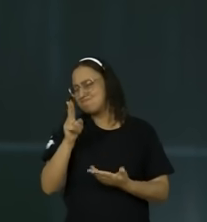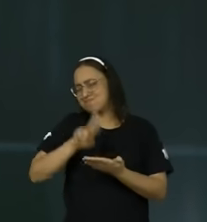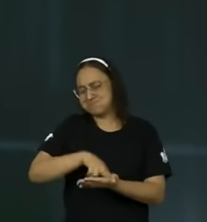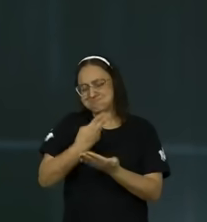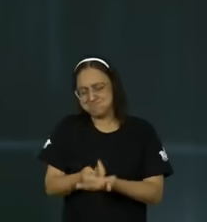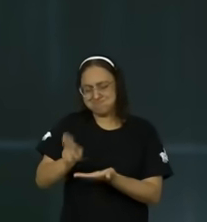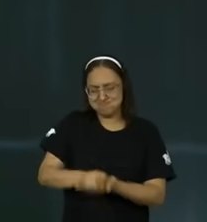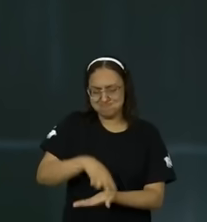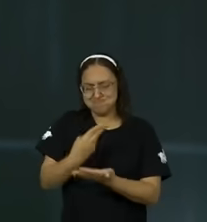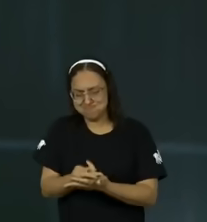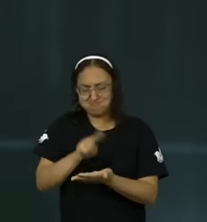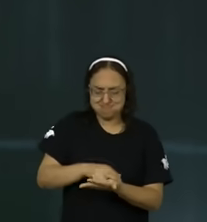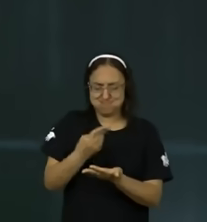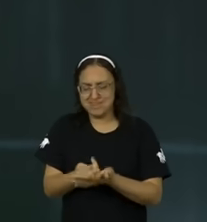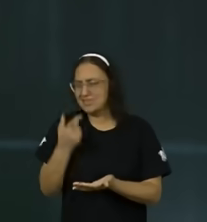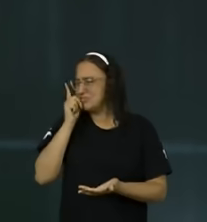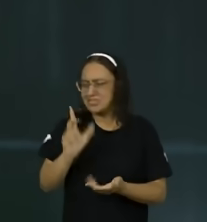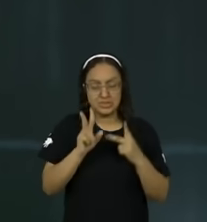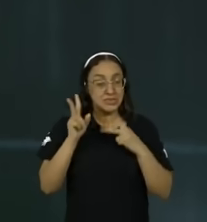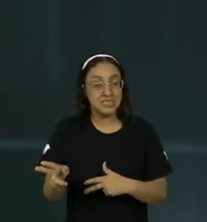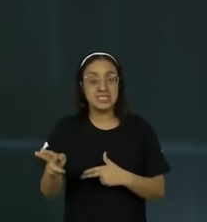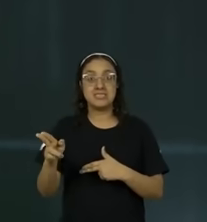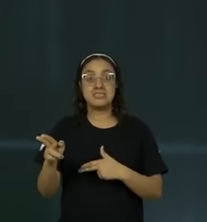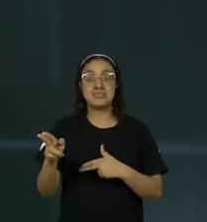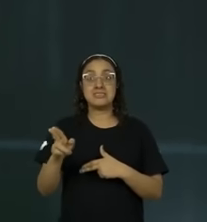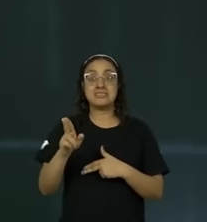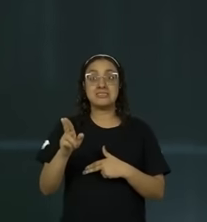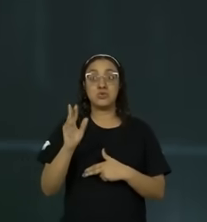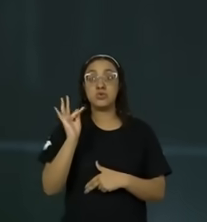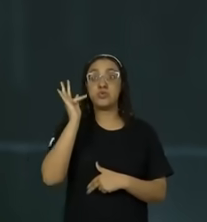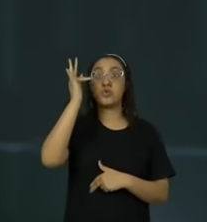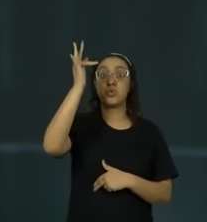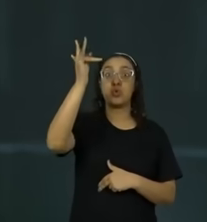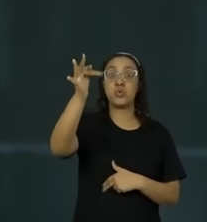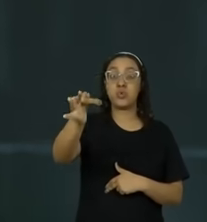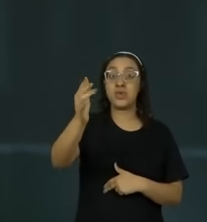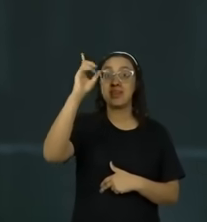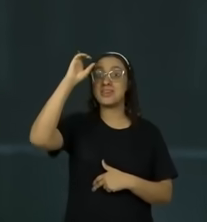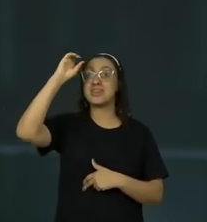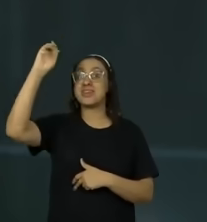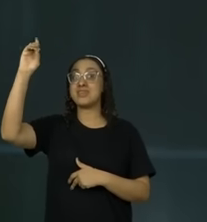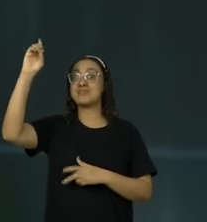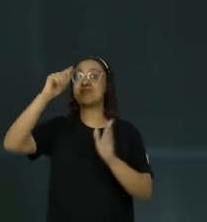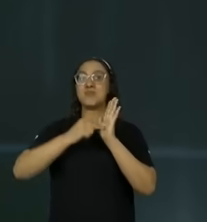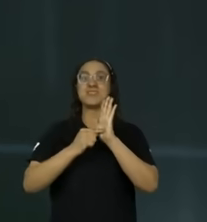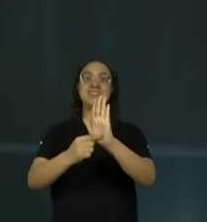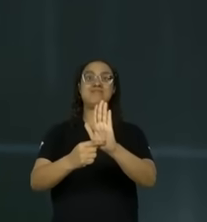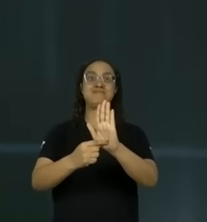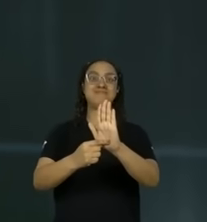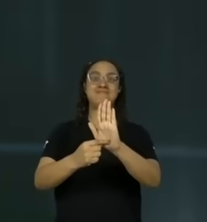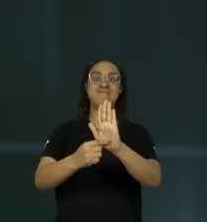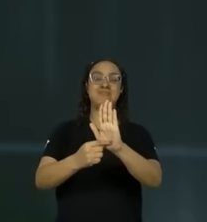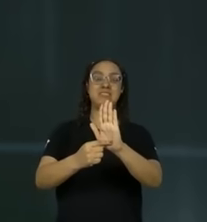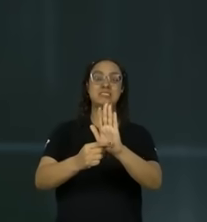porquê dessa raiva. O Senhor está prestes a mudar a sua mente. O Senhor está prestes a te dar uma nova interpretação dos fatos. O Senhor